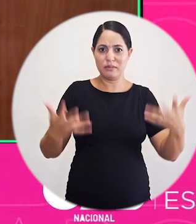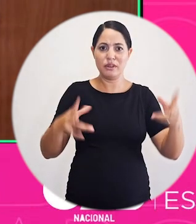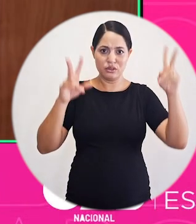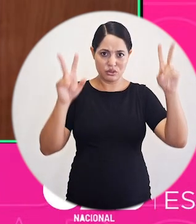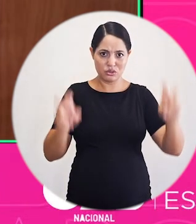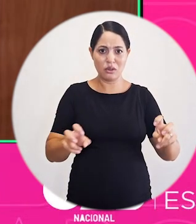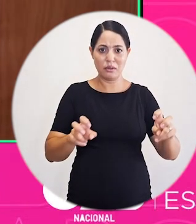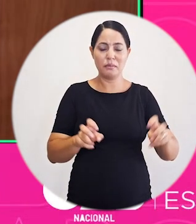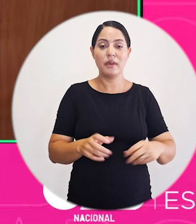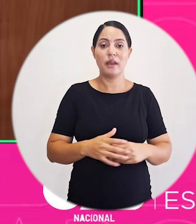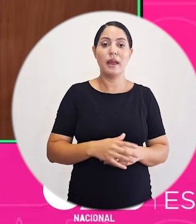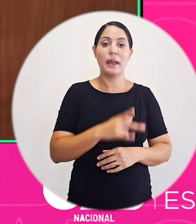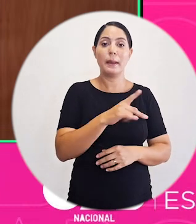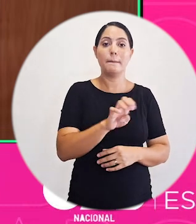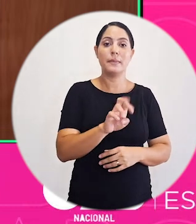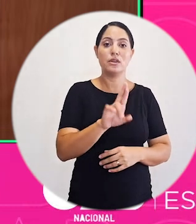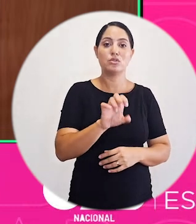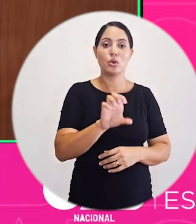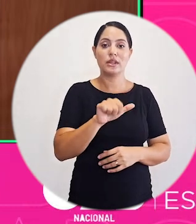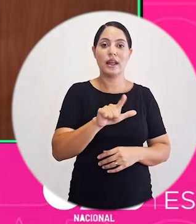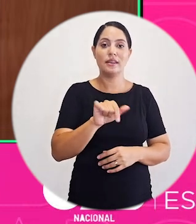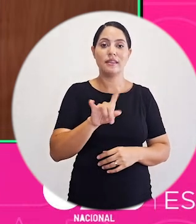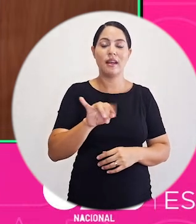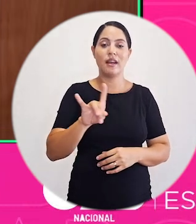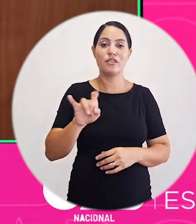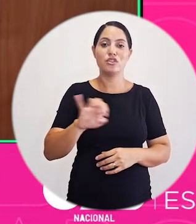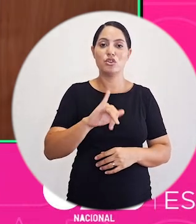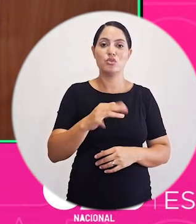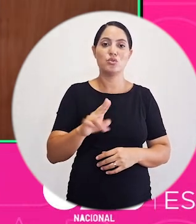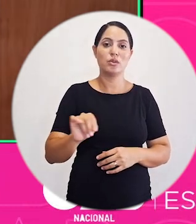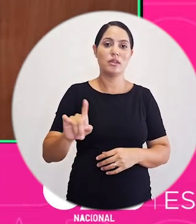em personalidade jurídica de algoritmos. Então, até